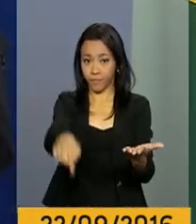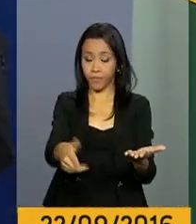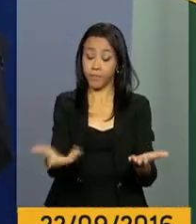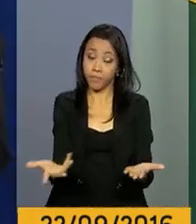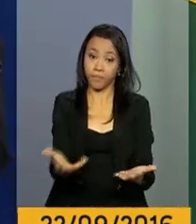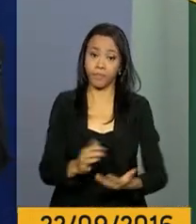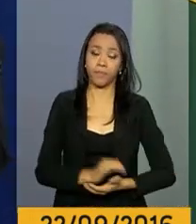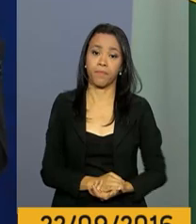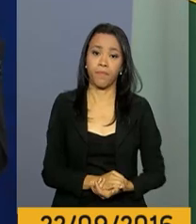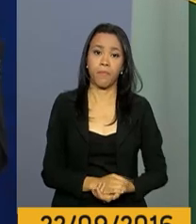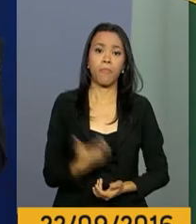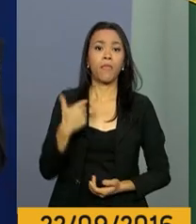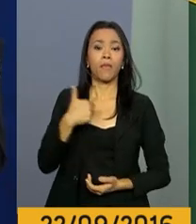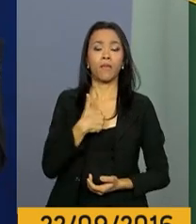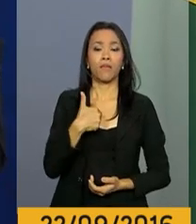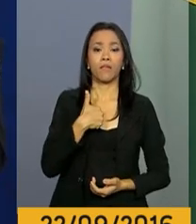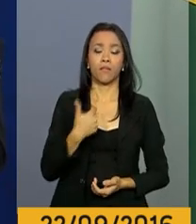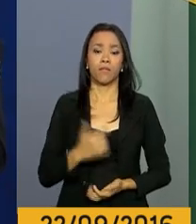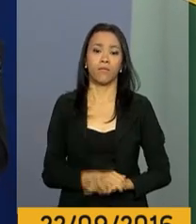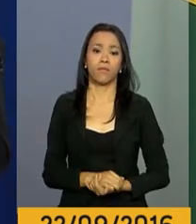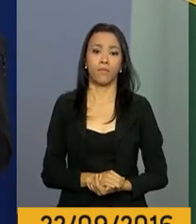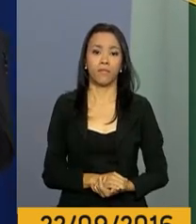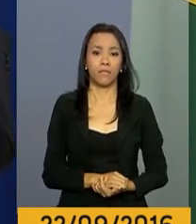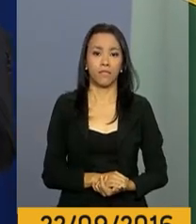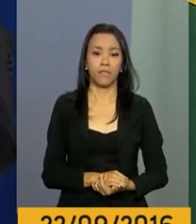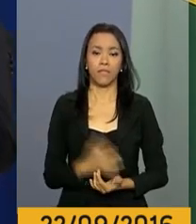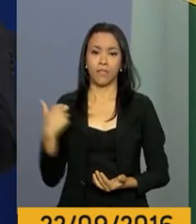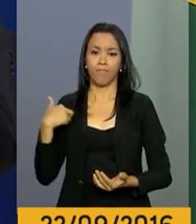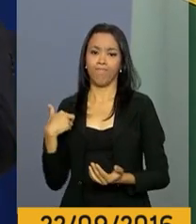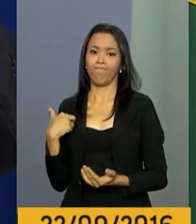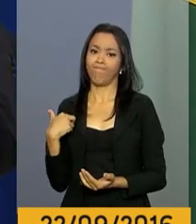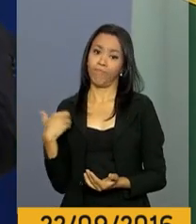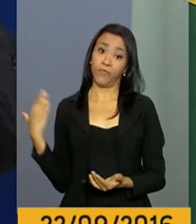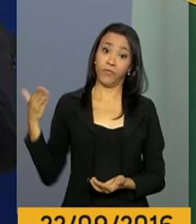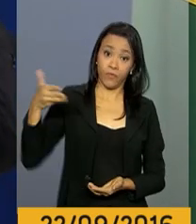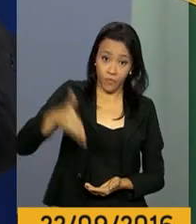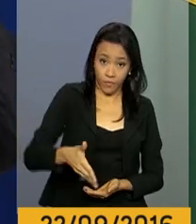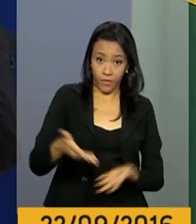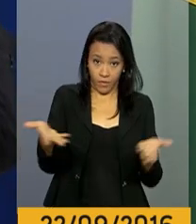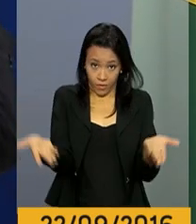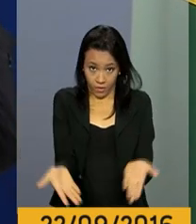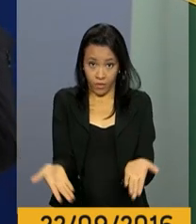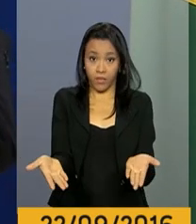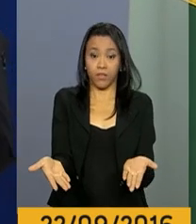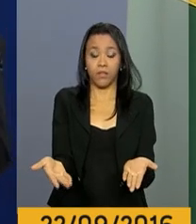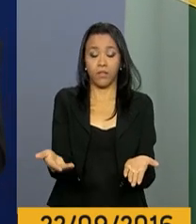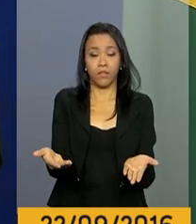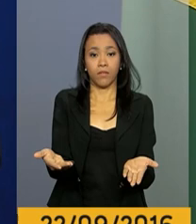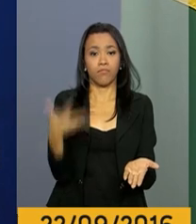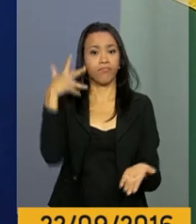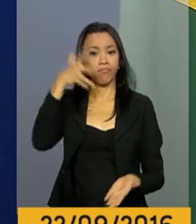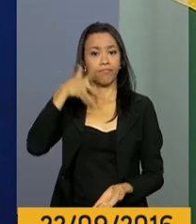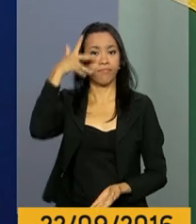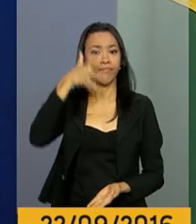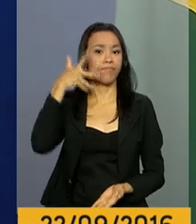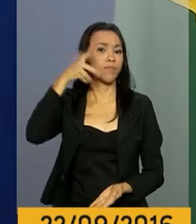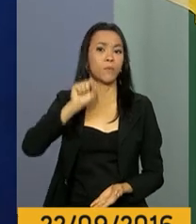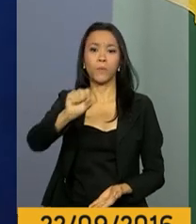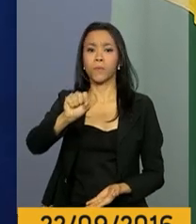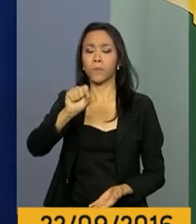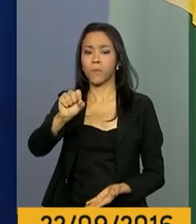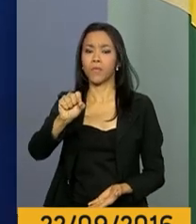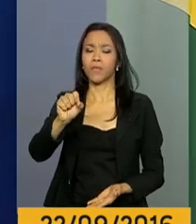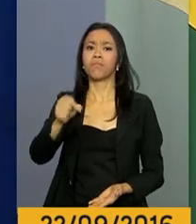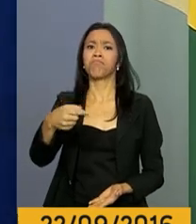Eu folgo em vir a esta este plenário no instante em que se